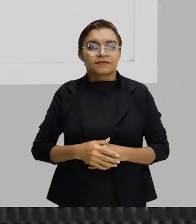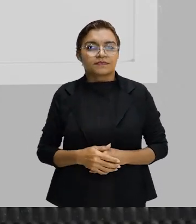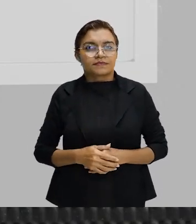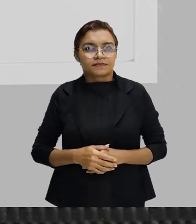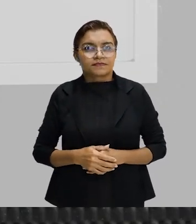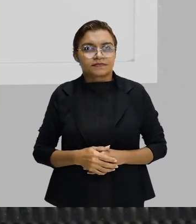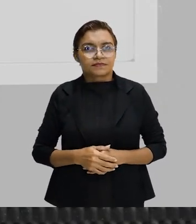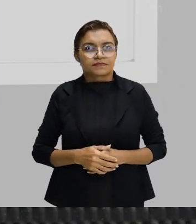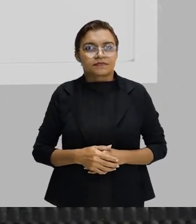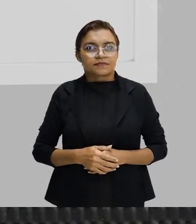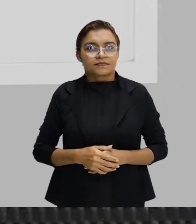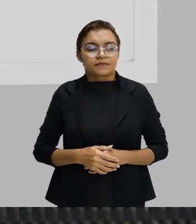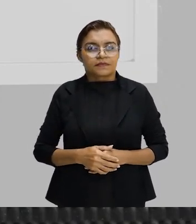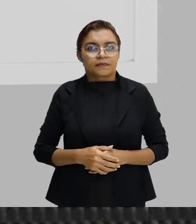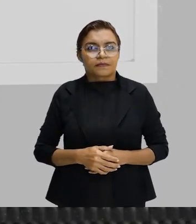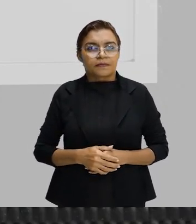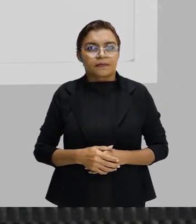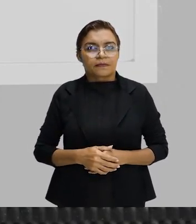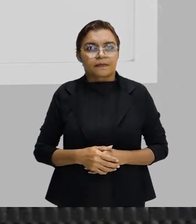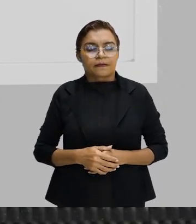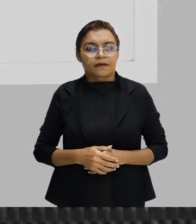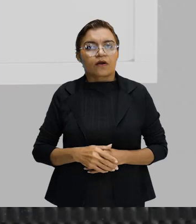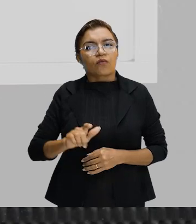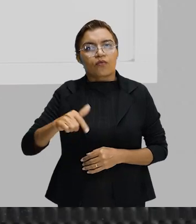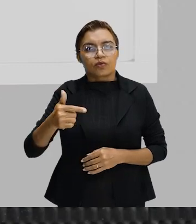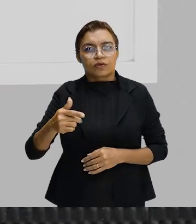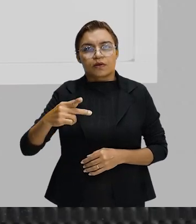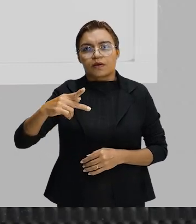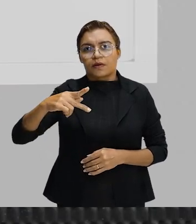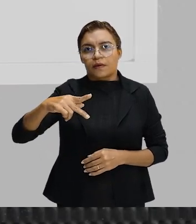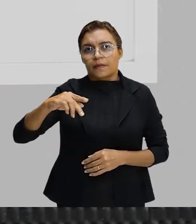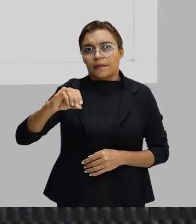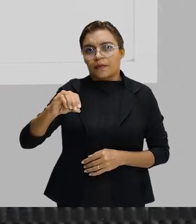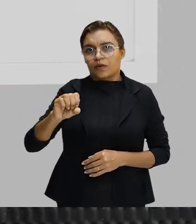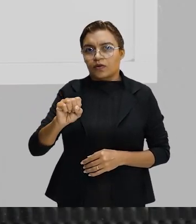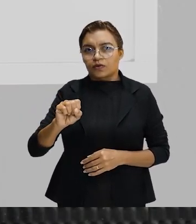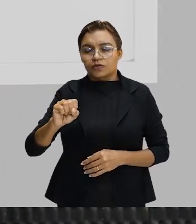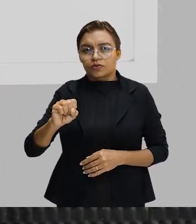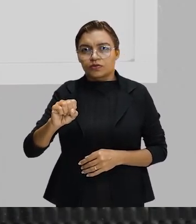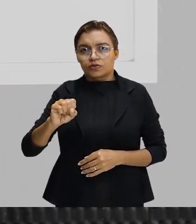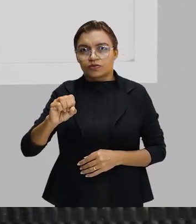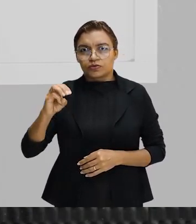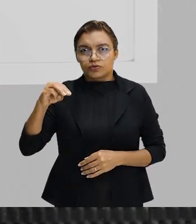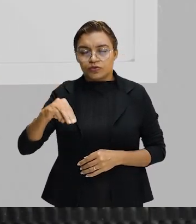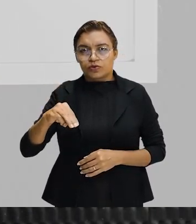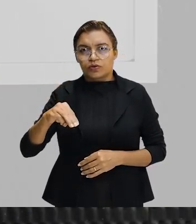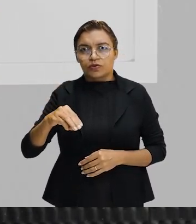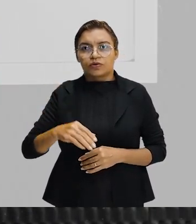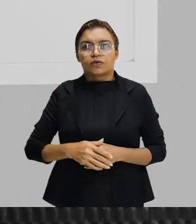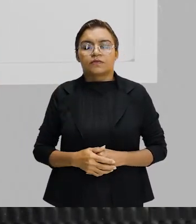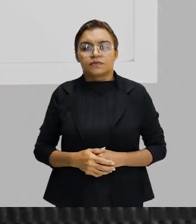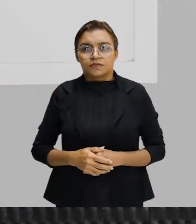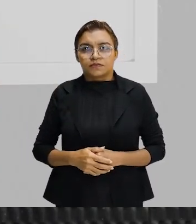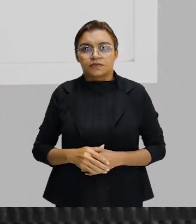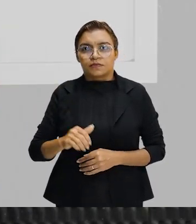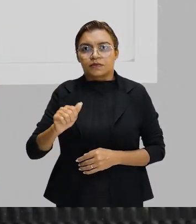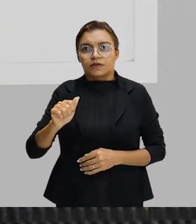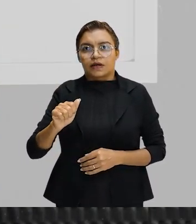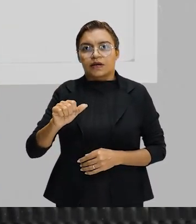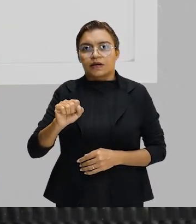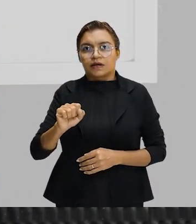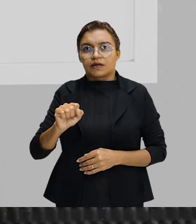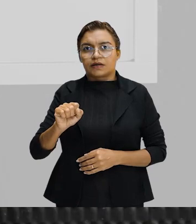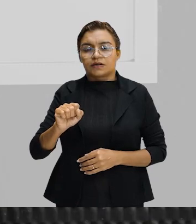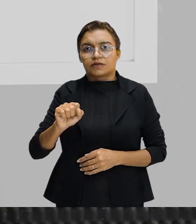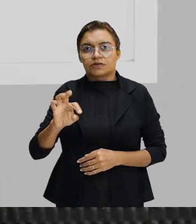estado de Bóson-Einstein, certo? Que é bem simples, certo? Esse estado de Bóson-Einstein